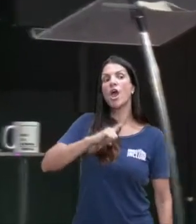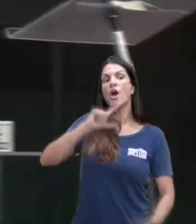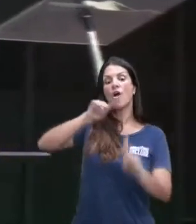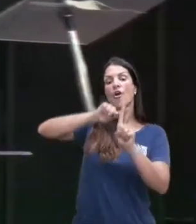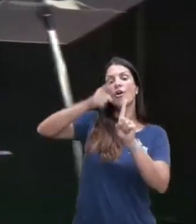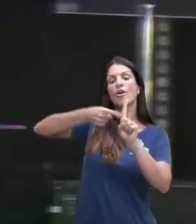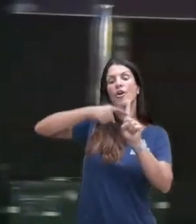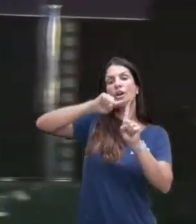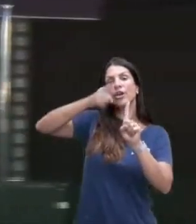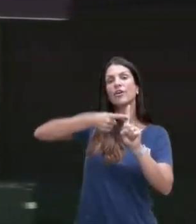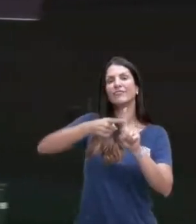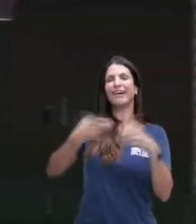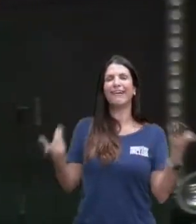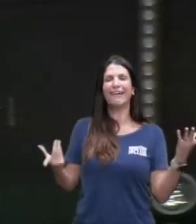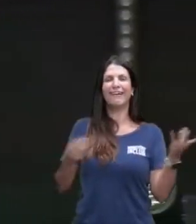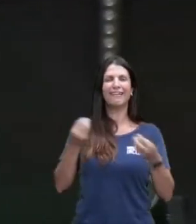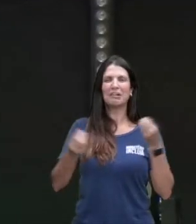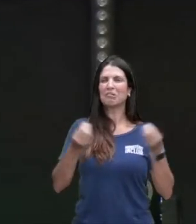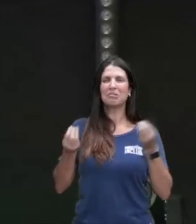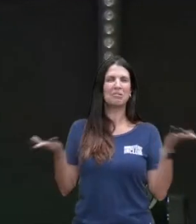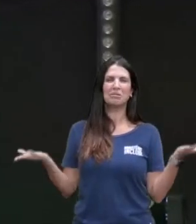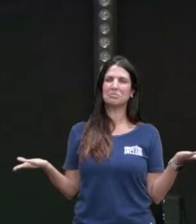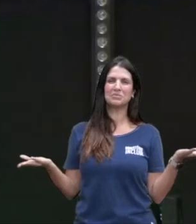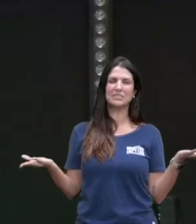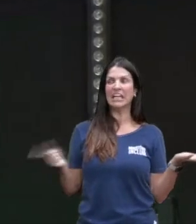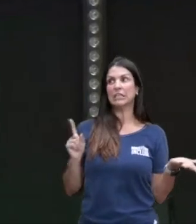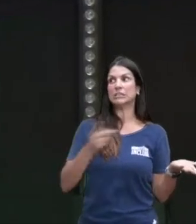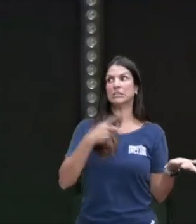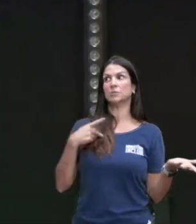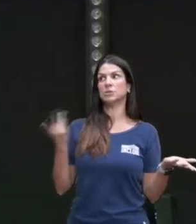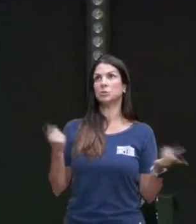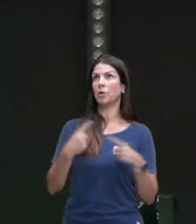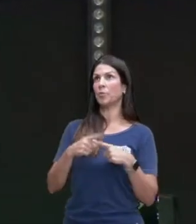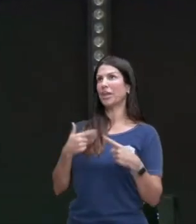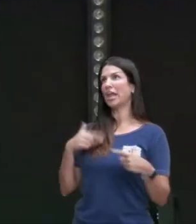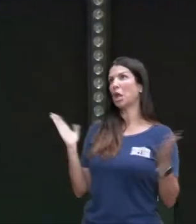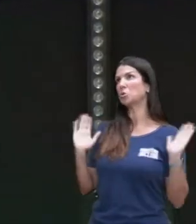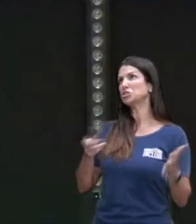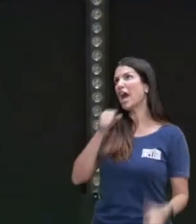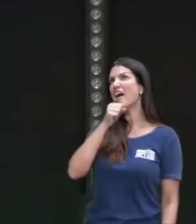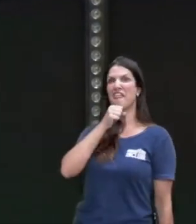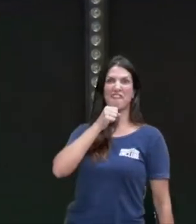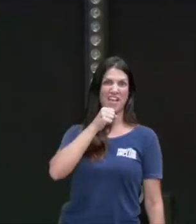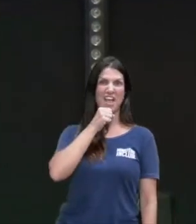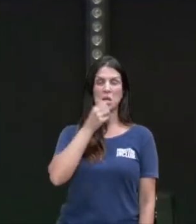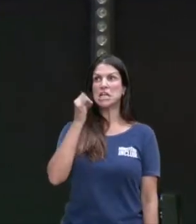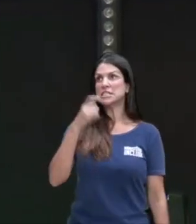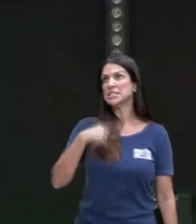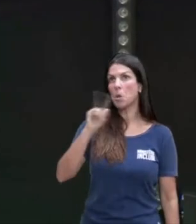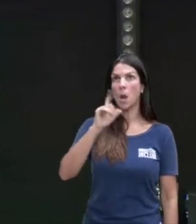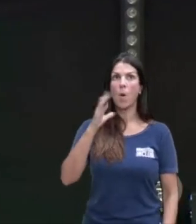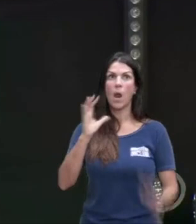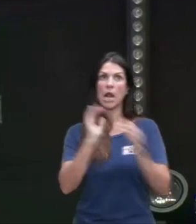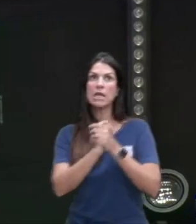caramba meu irmão e não pastor que eu tô tô passando a idade se eu não casar